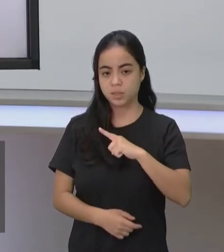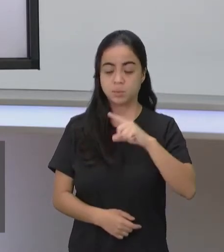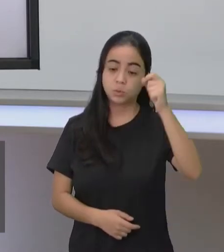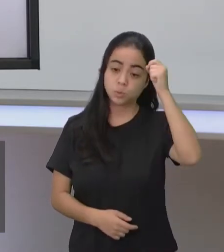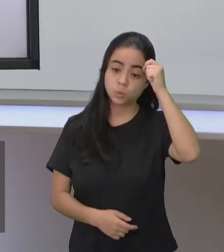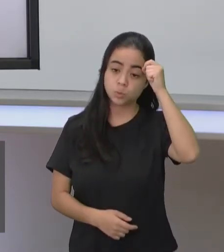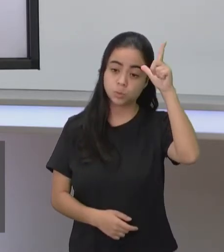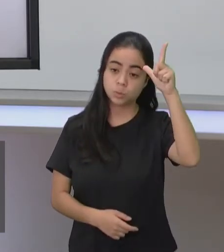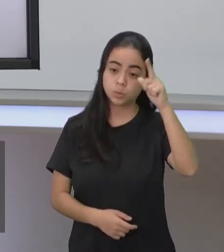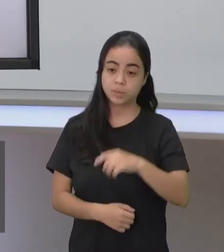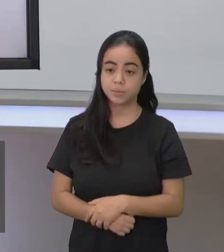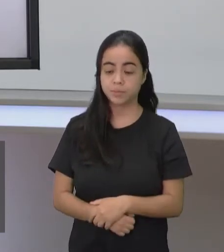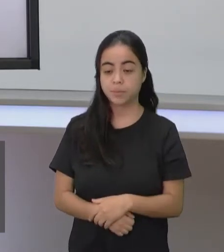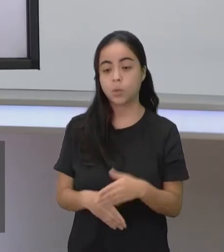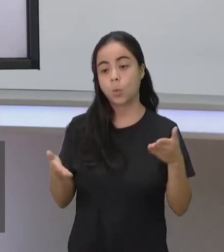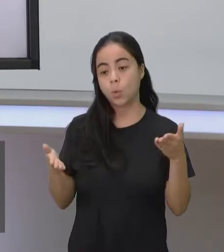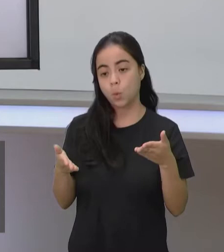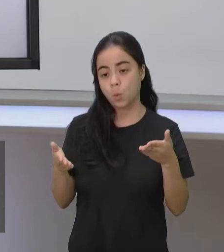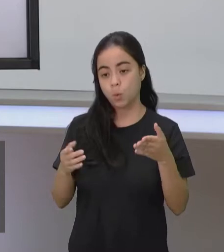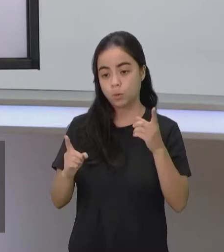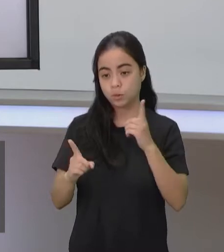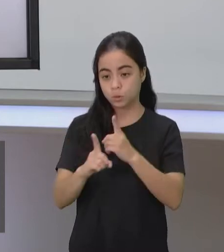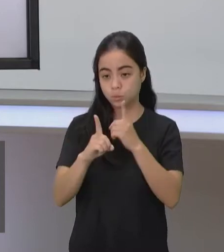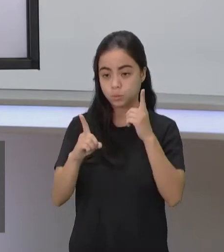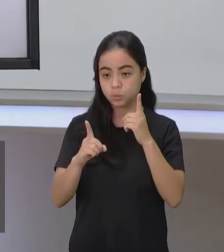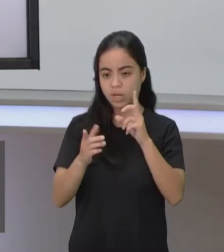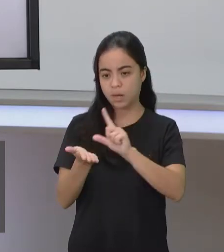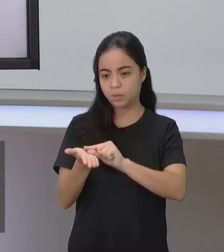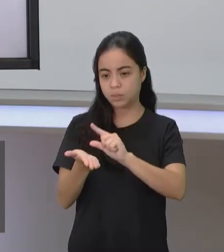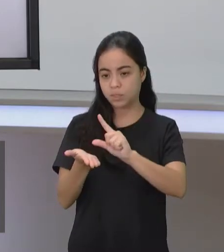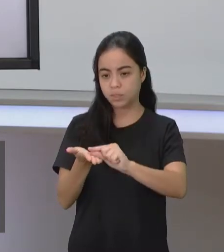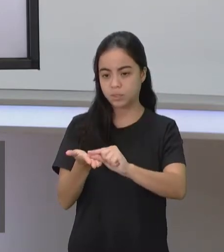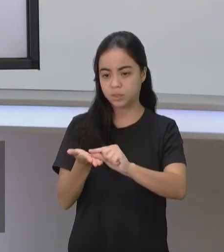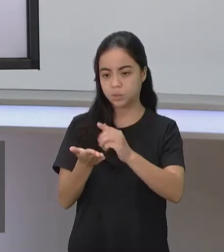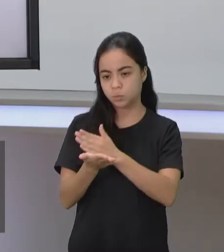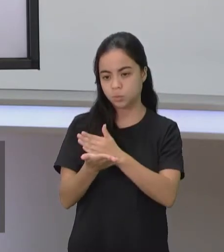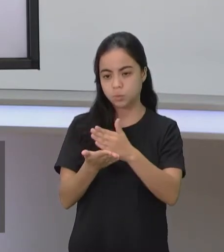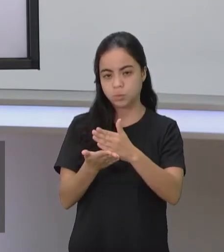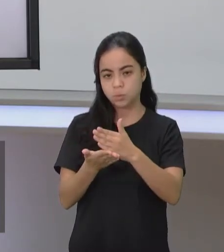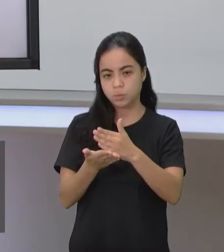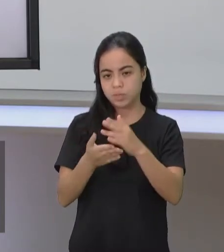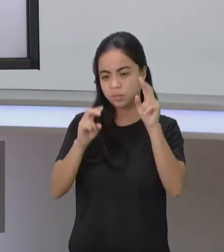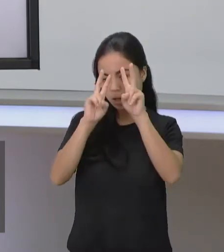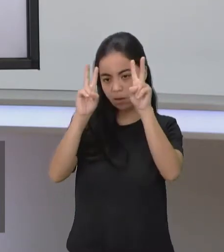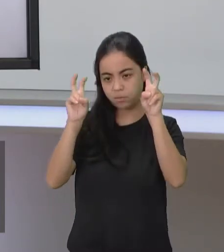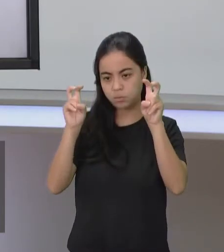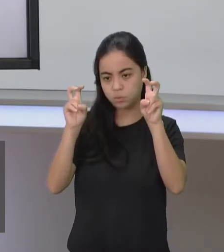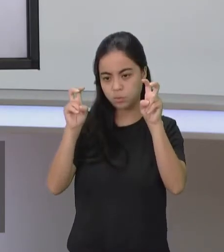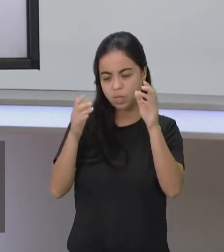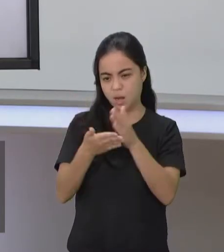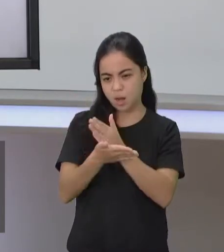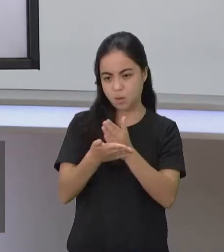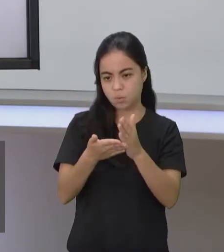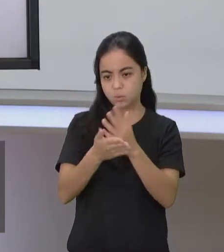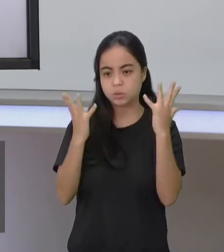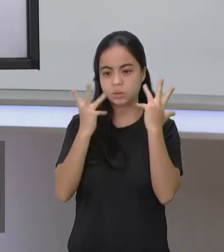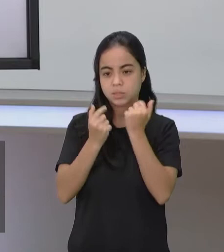cultura. Hoje é óbvio, você vai encontrar alguns artigos que começam a falar sobre que alguns tipos de